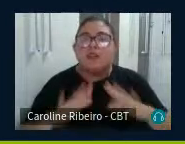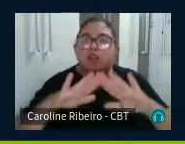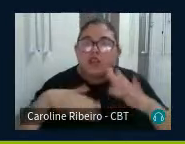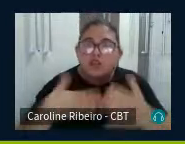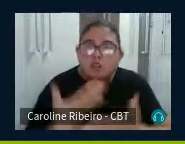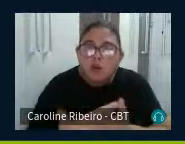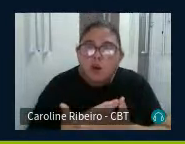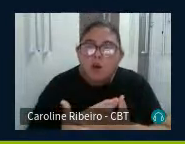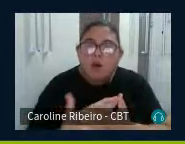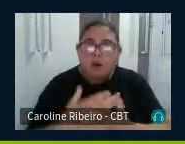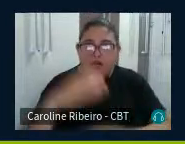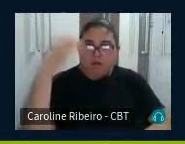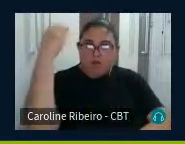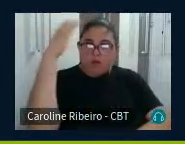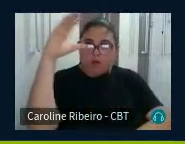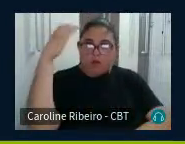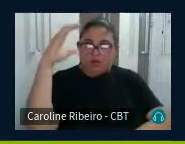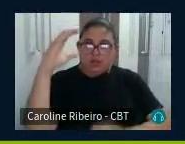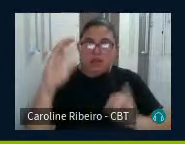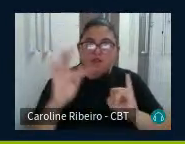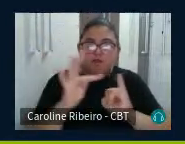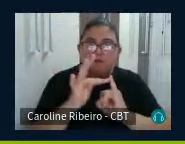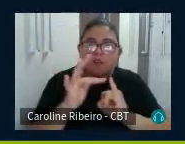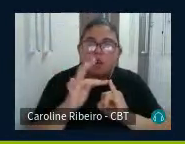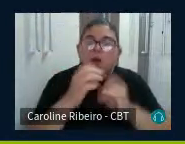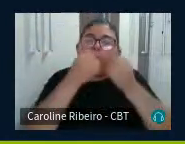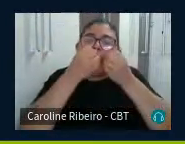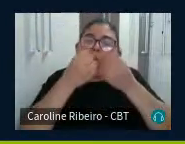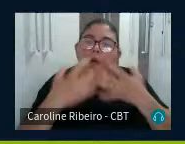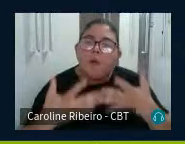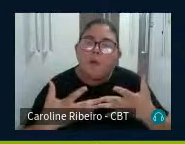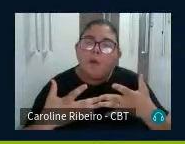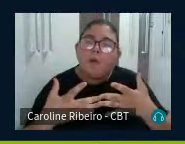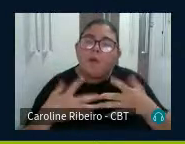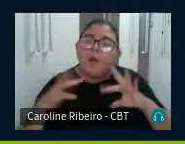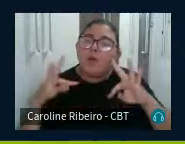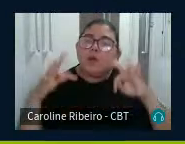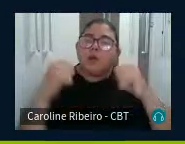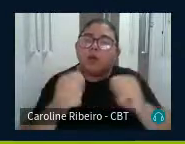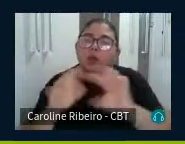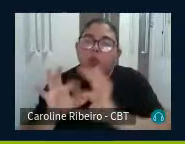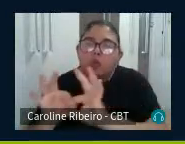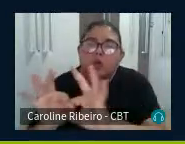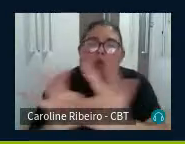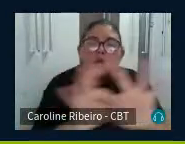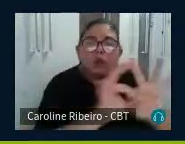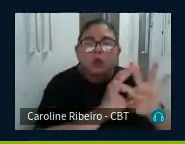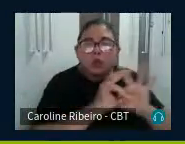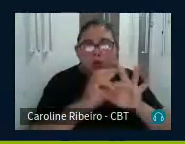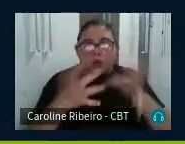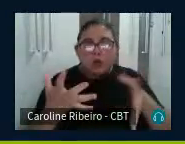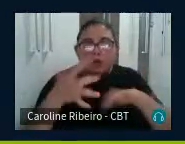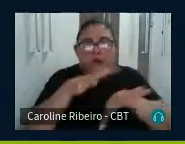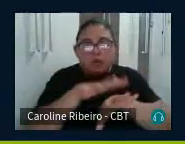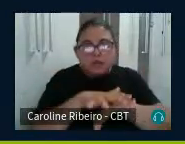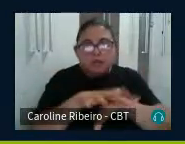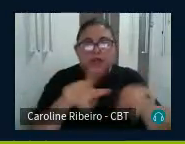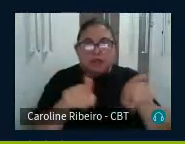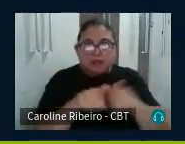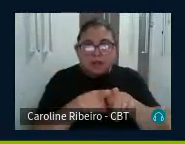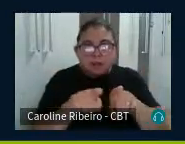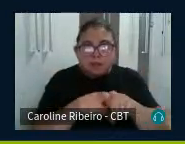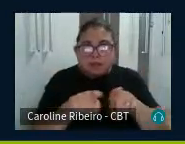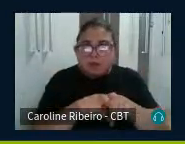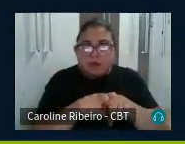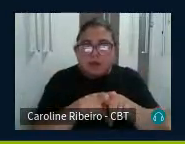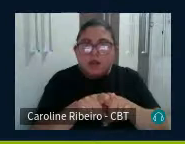campus Cubatão é um campus feito por todos e para todos. Não existe um